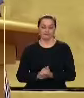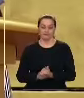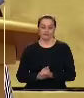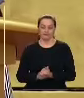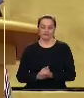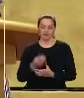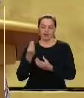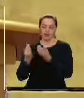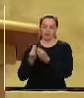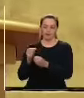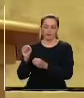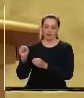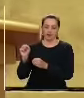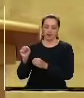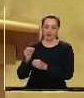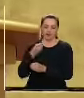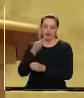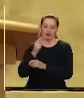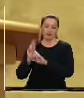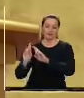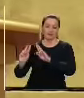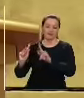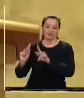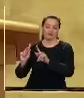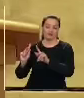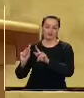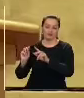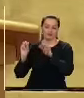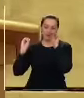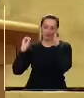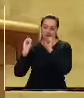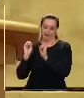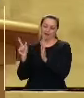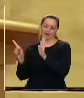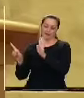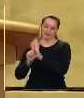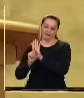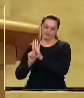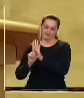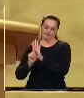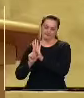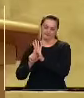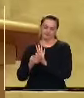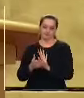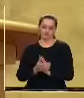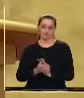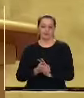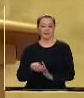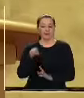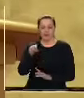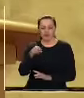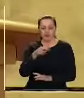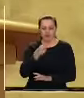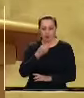ele vai contrariar o que está escrito? Vamos ver como é que ele vai se sair dessa. Então, o que eles queriam